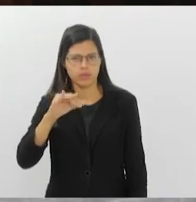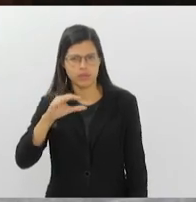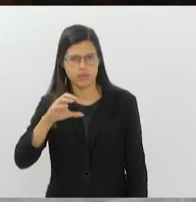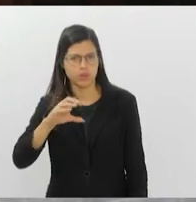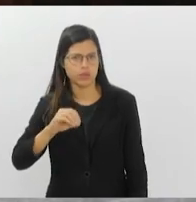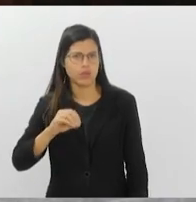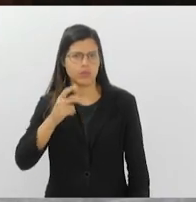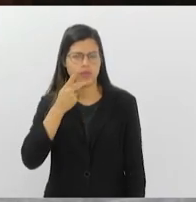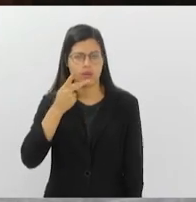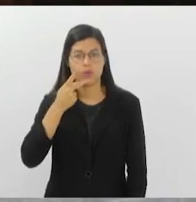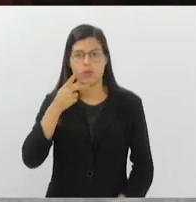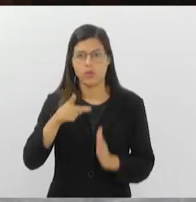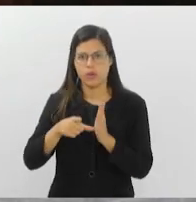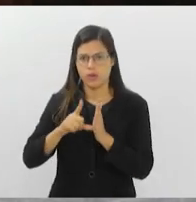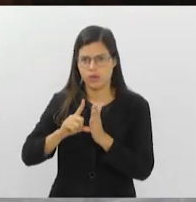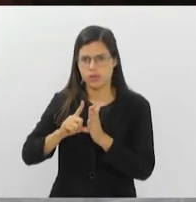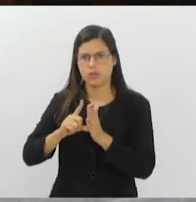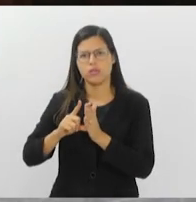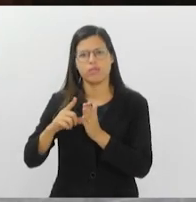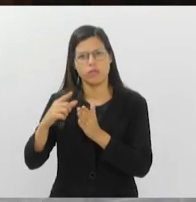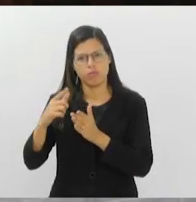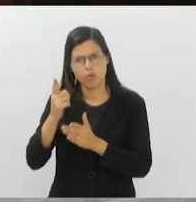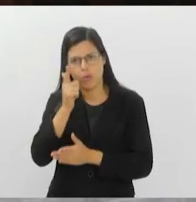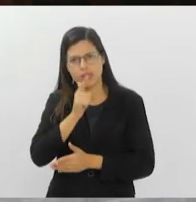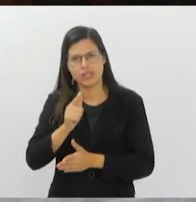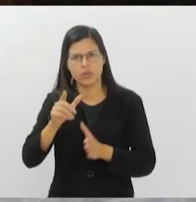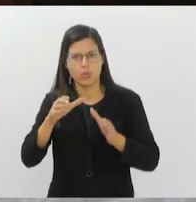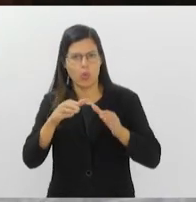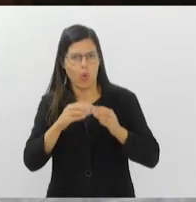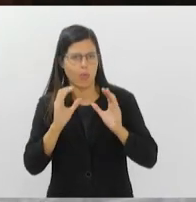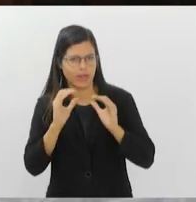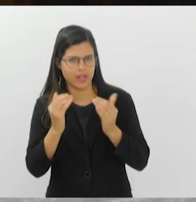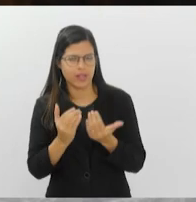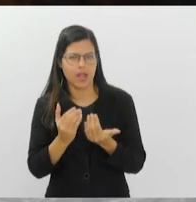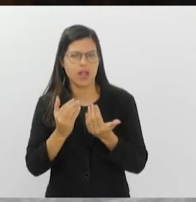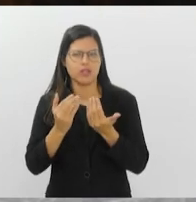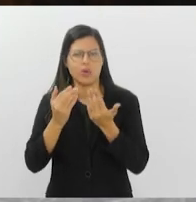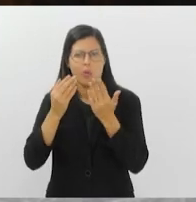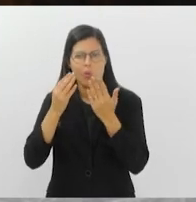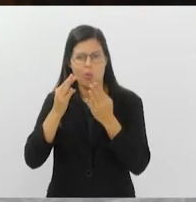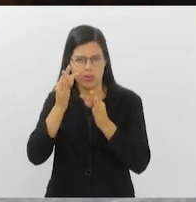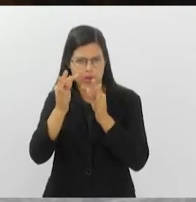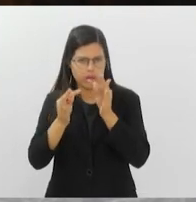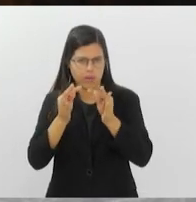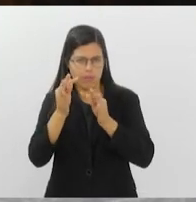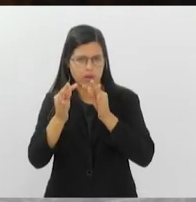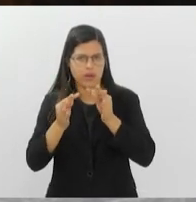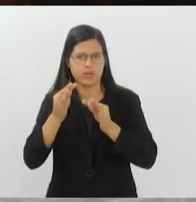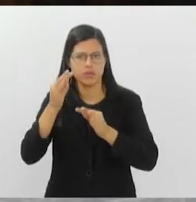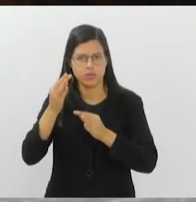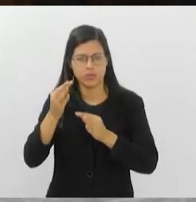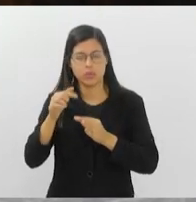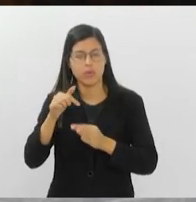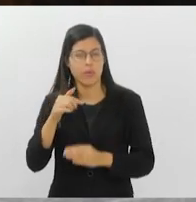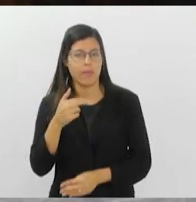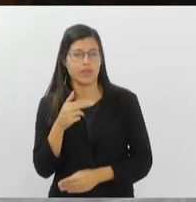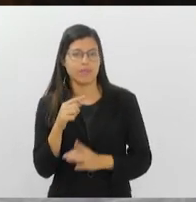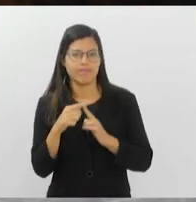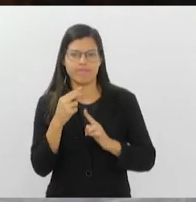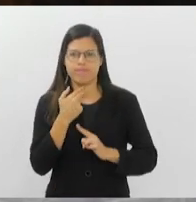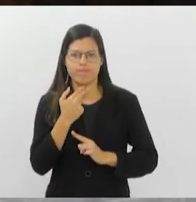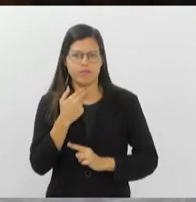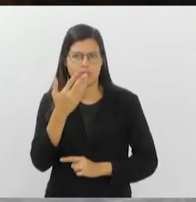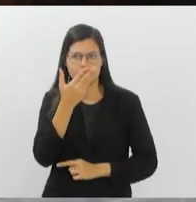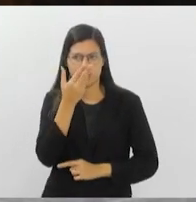no momento com o avanço das comunidades terapêuticas, tem muitos desafios, mas a gente nunca pode esquecer daquilo que também está,